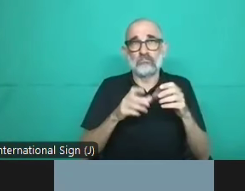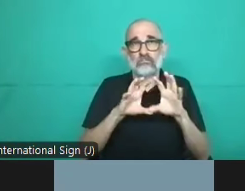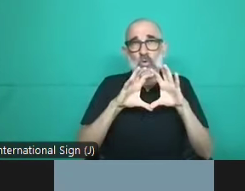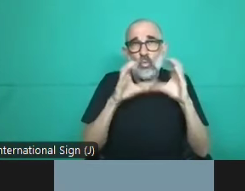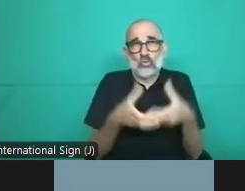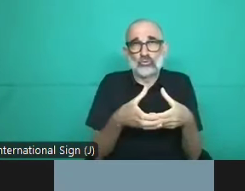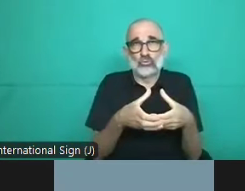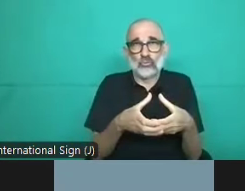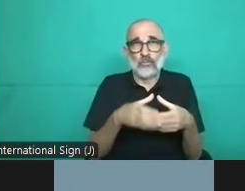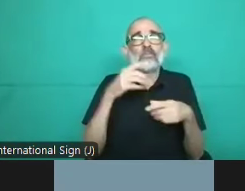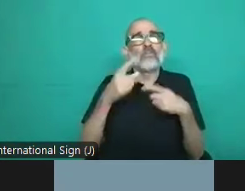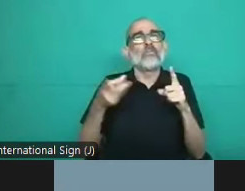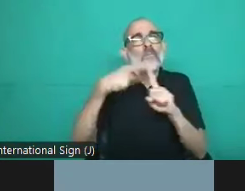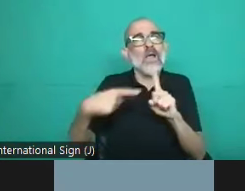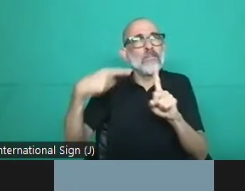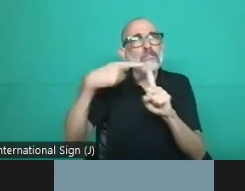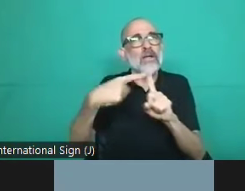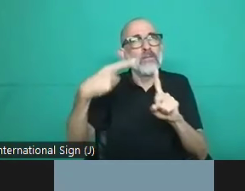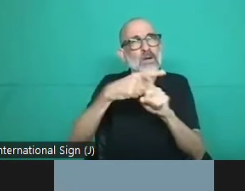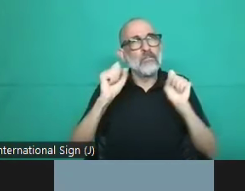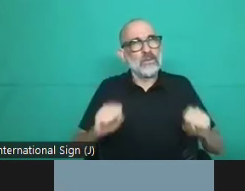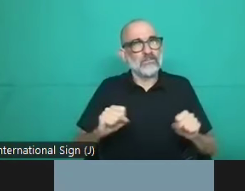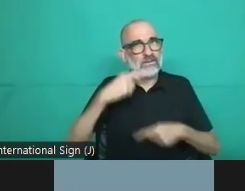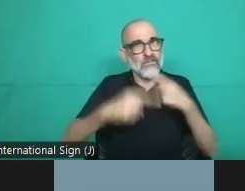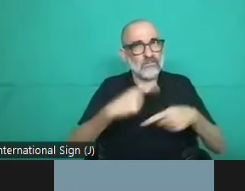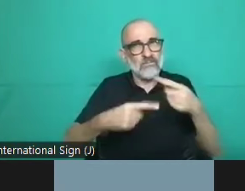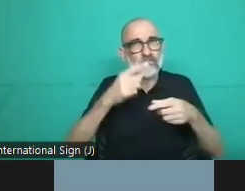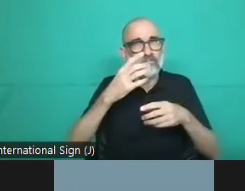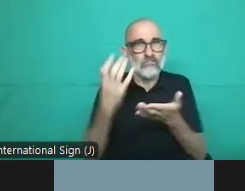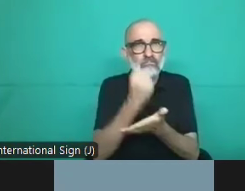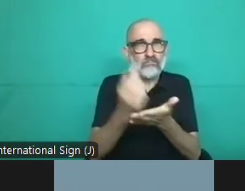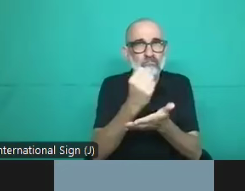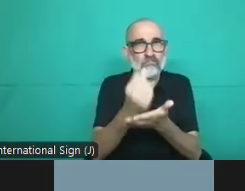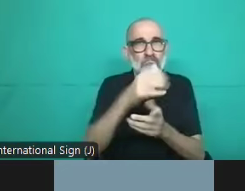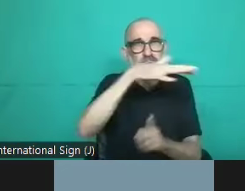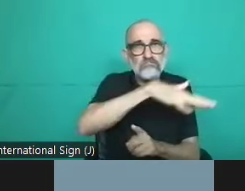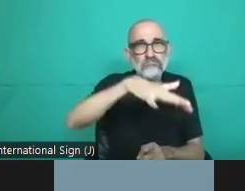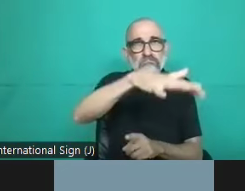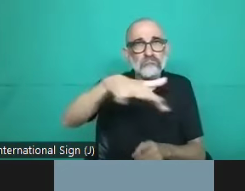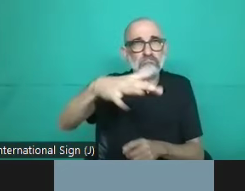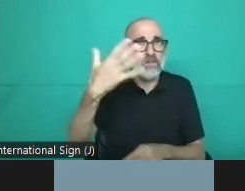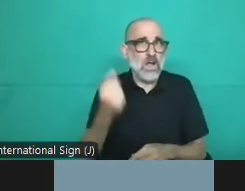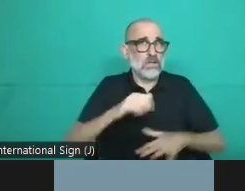região. Adicionalmente, desde a educação, já foi mostrado que se não